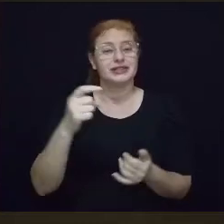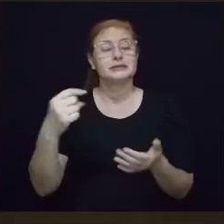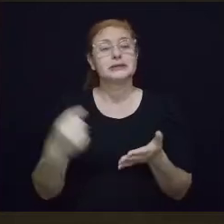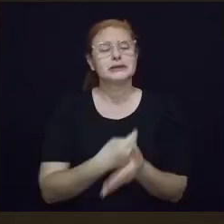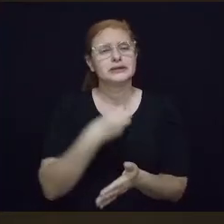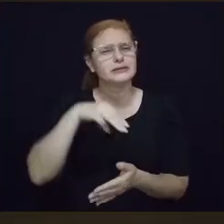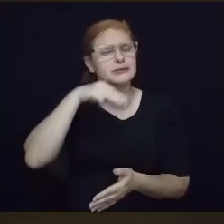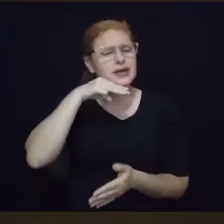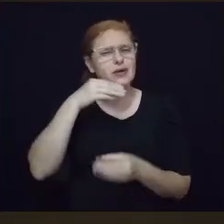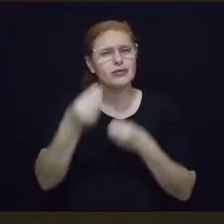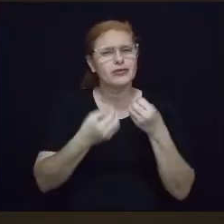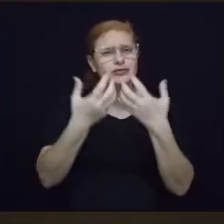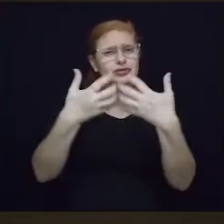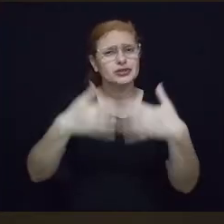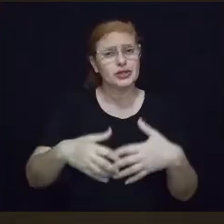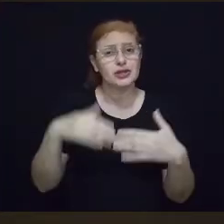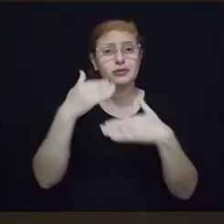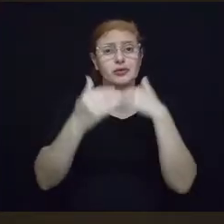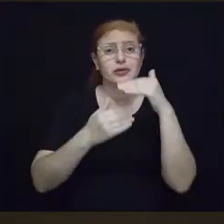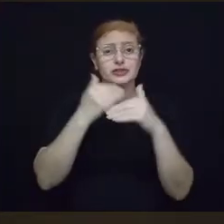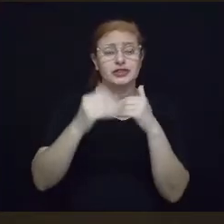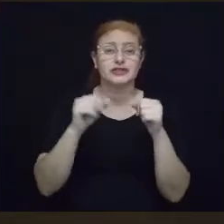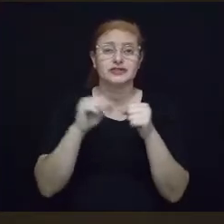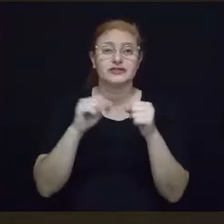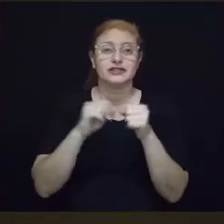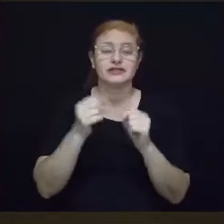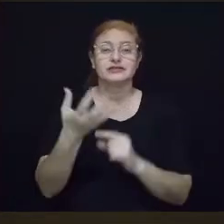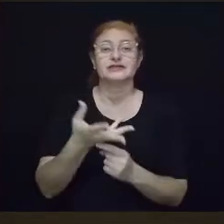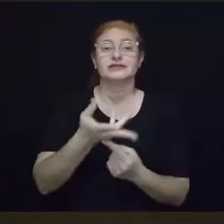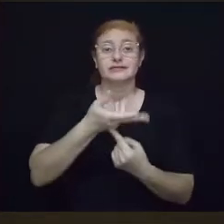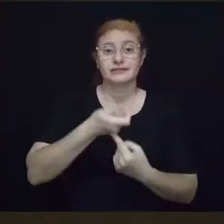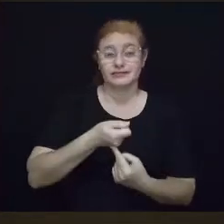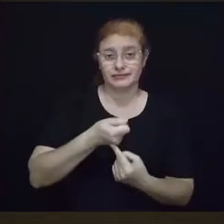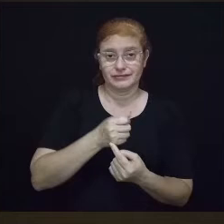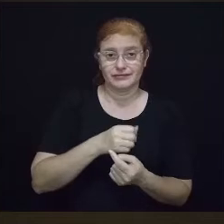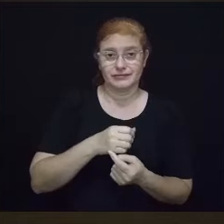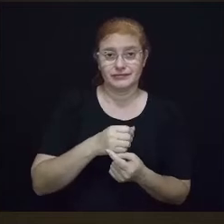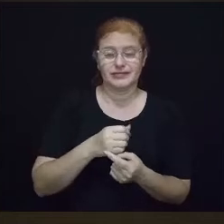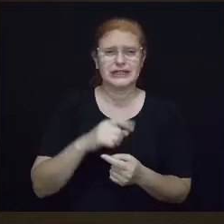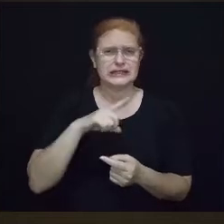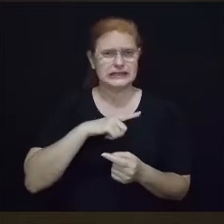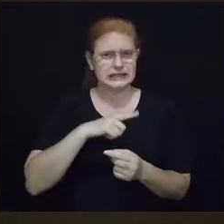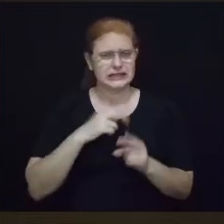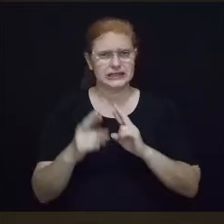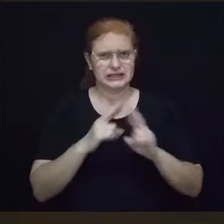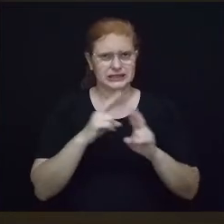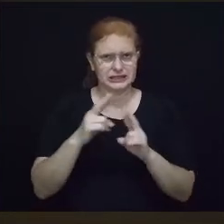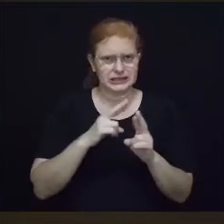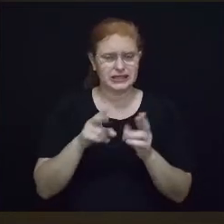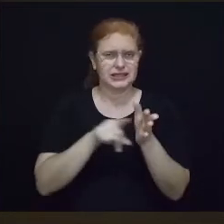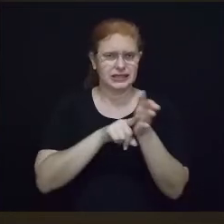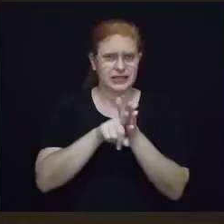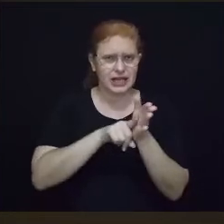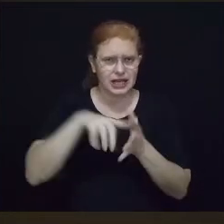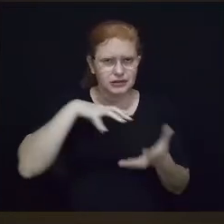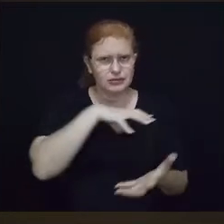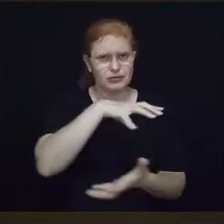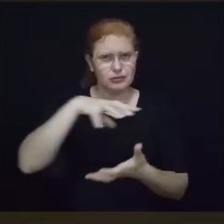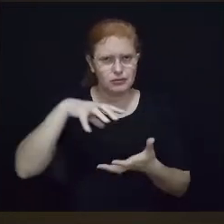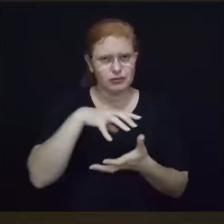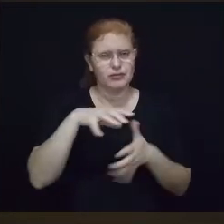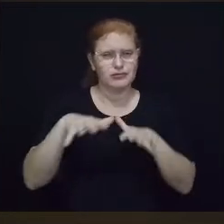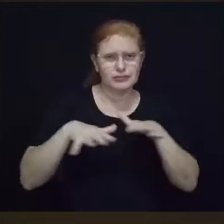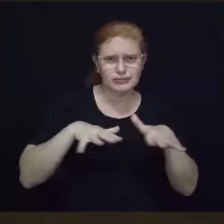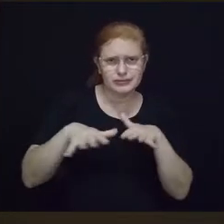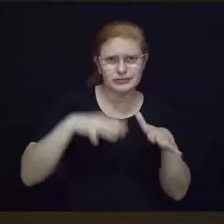pergunta: Mauro, como funciona o seu processo do fazer artístico? Há uma relação entre a análise do mundo, a ação do pensamento e